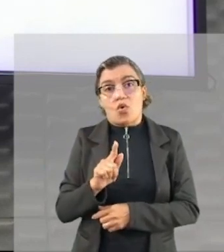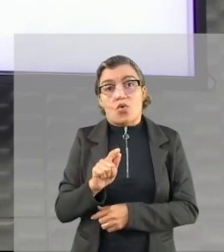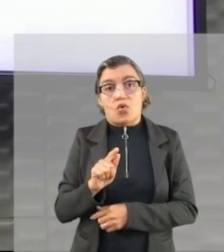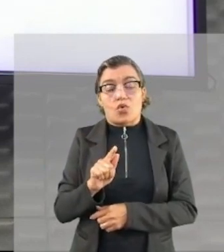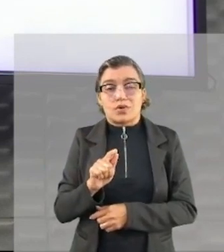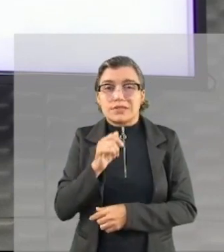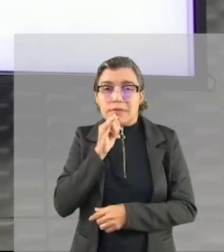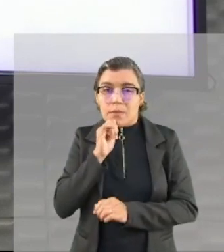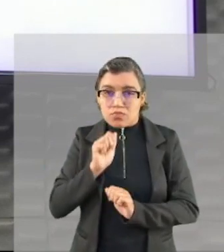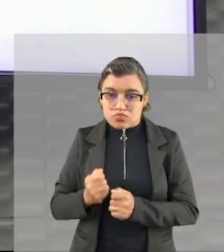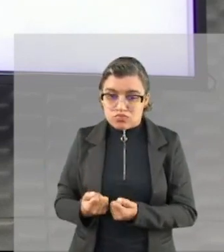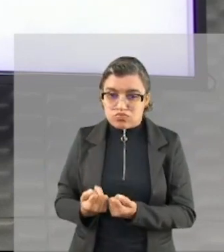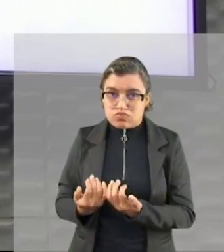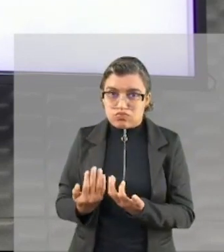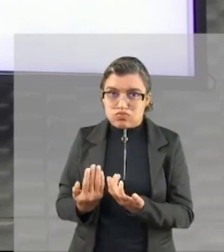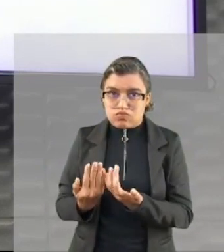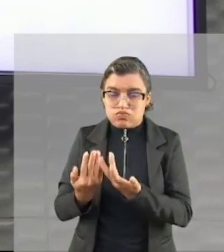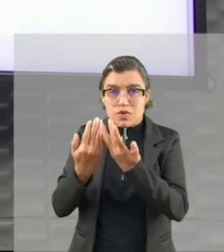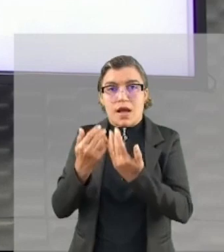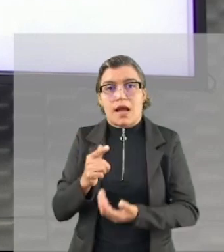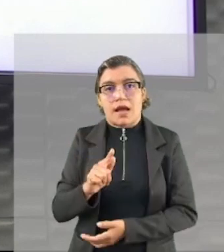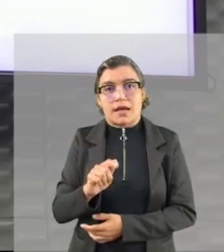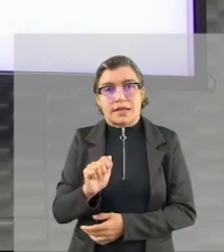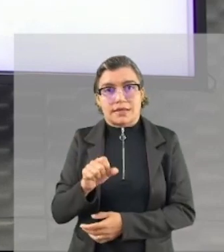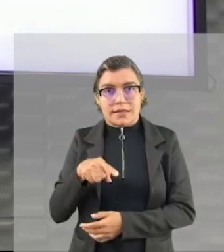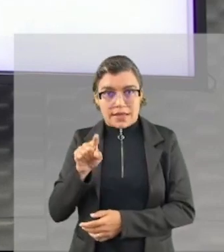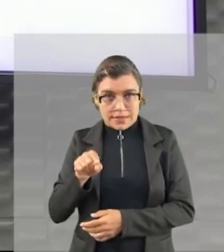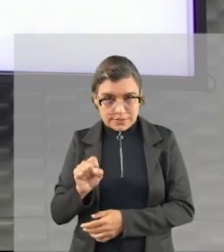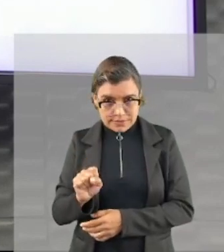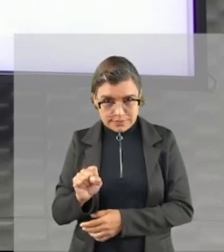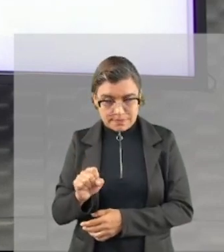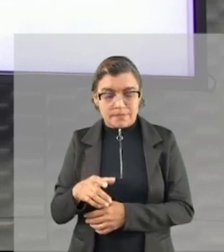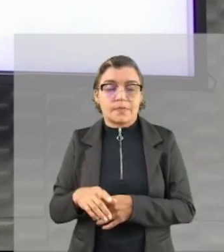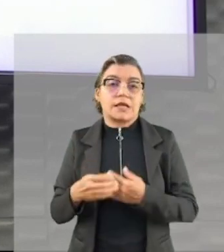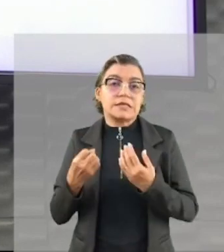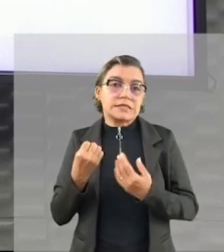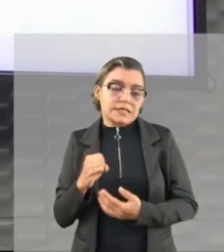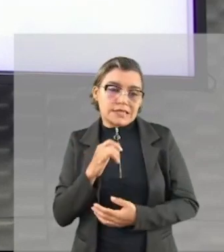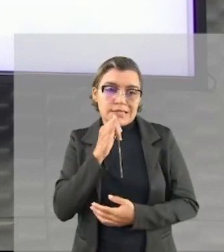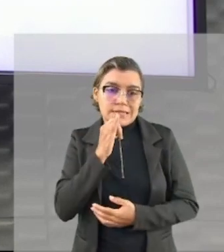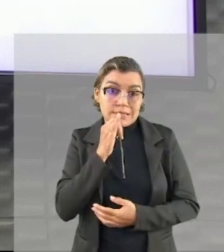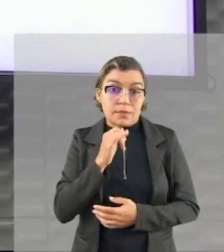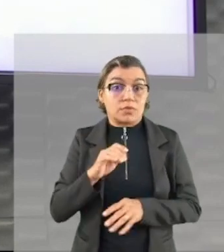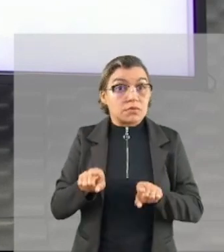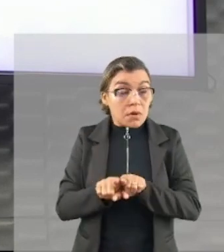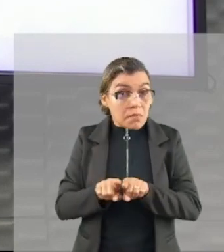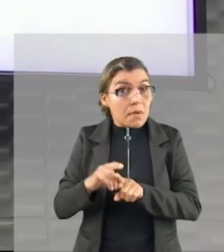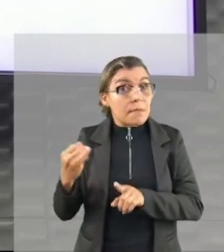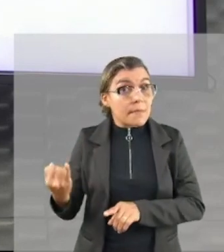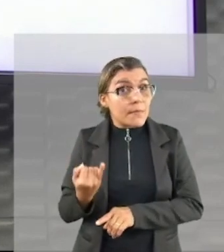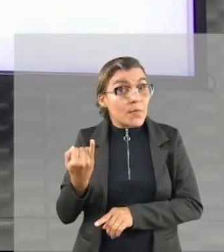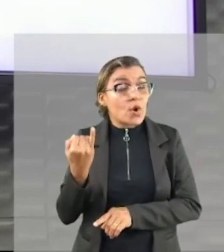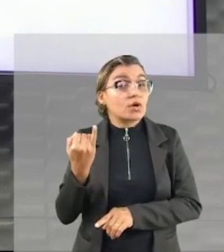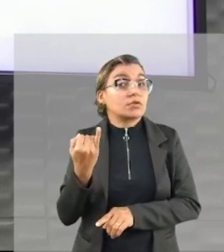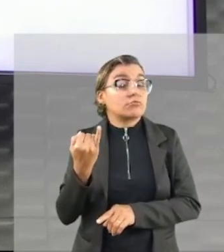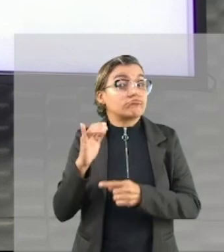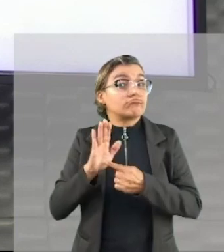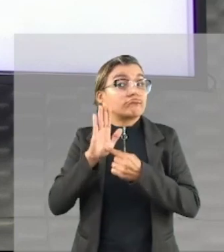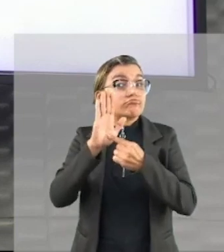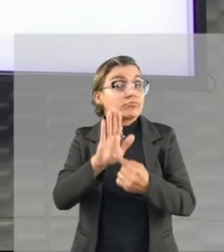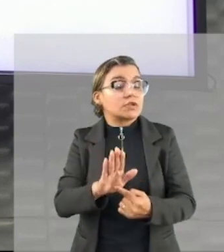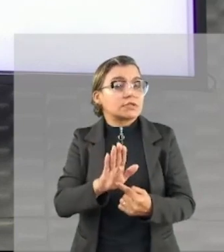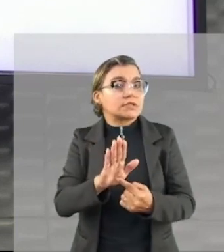a convecção, só se tiver fluido. Tá? Quero destacar que não é pelo fato de